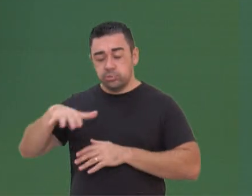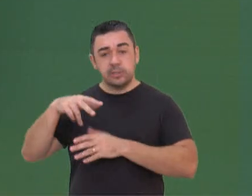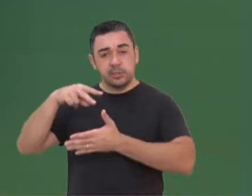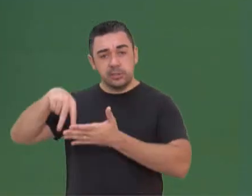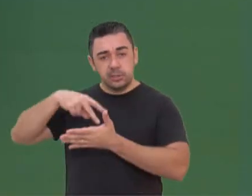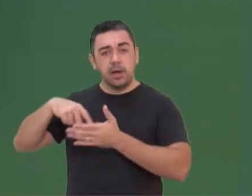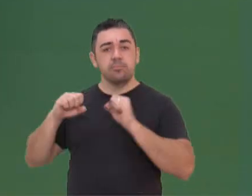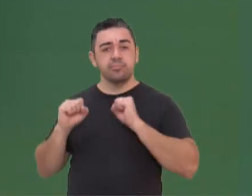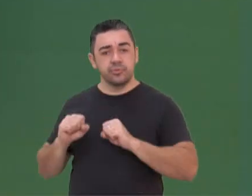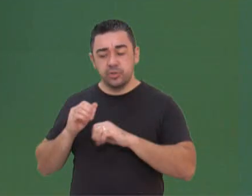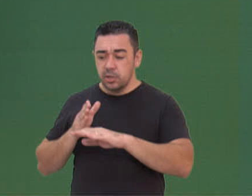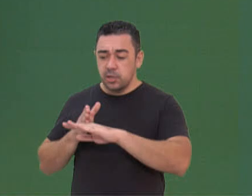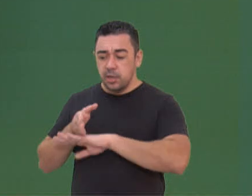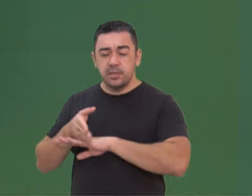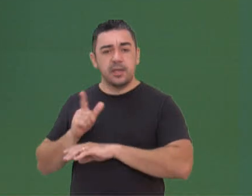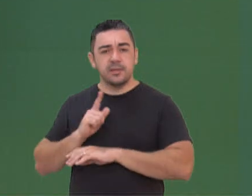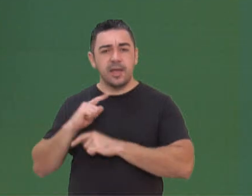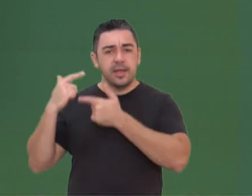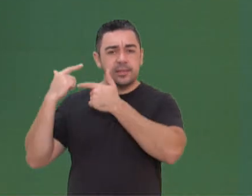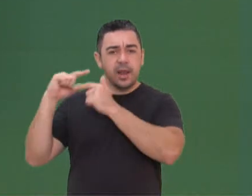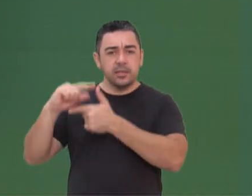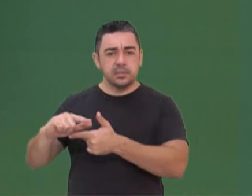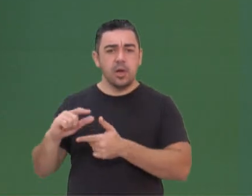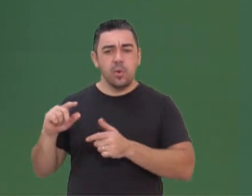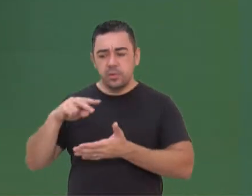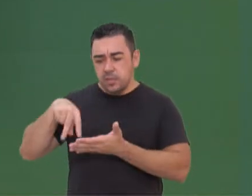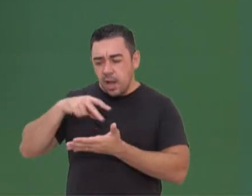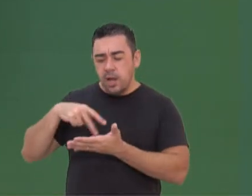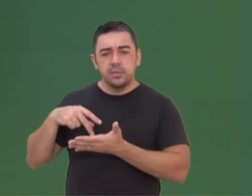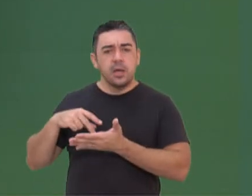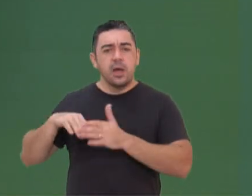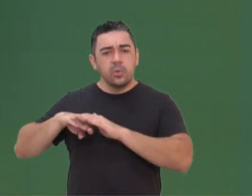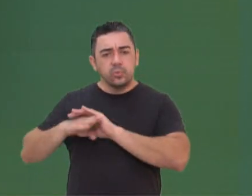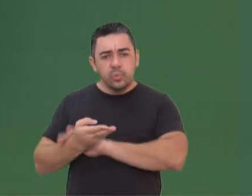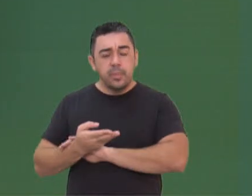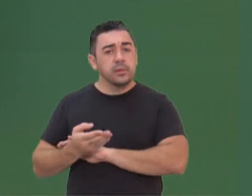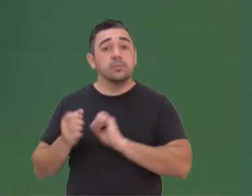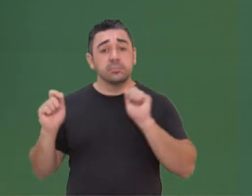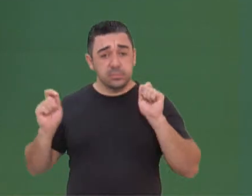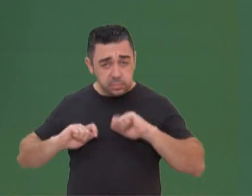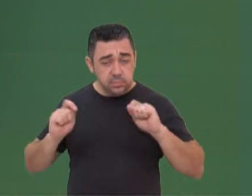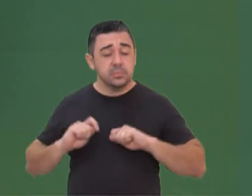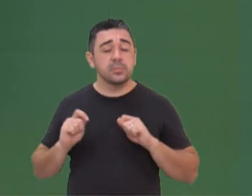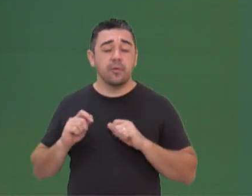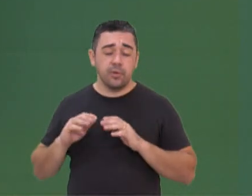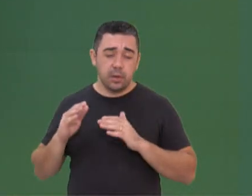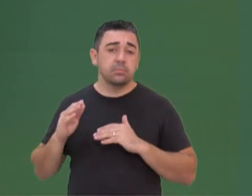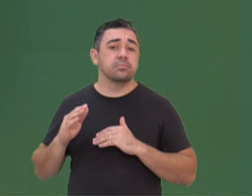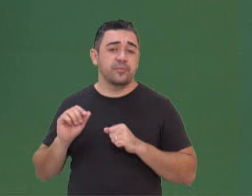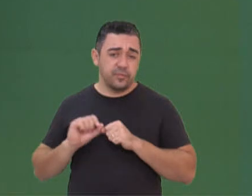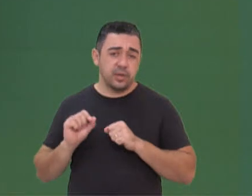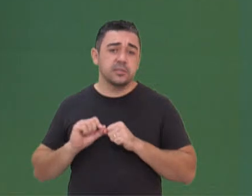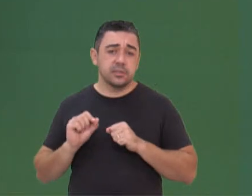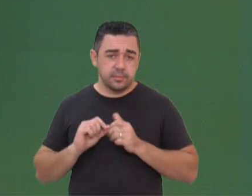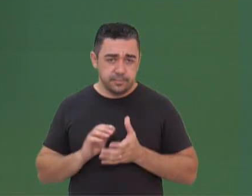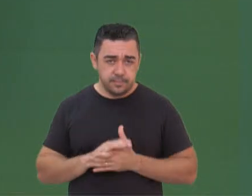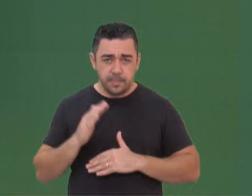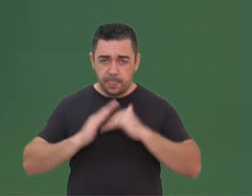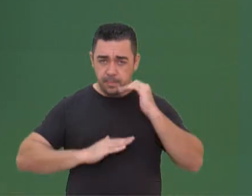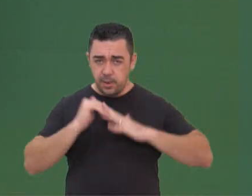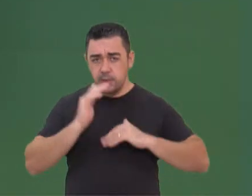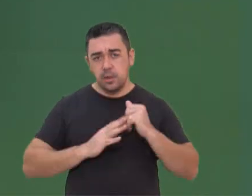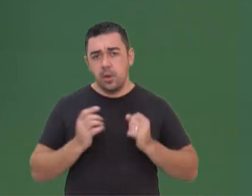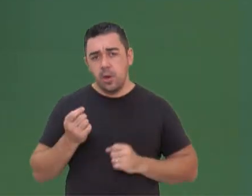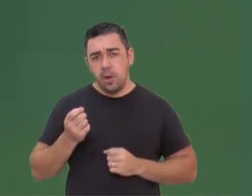podia ter as suas tradições, as suas danças, os seus costumes praticados abertamente, quase